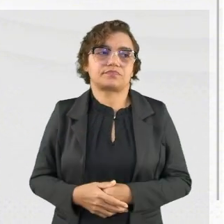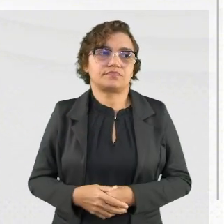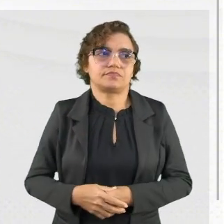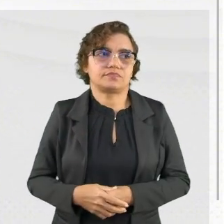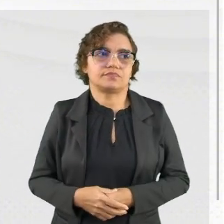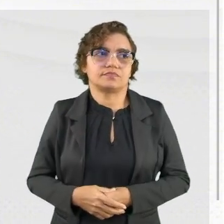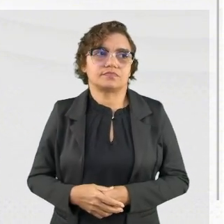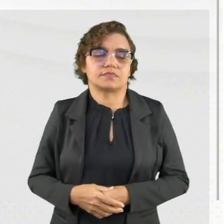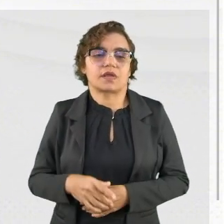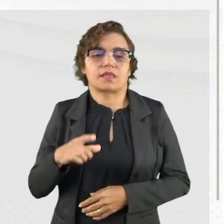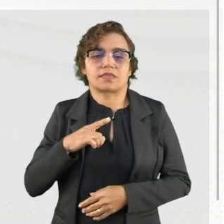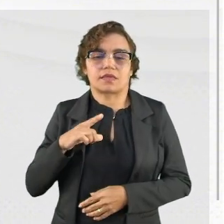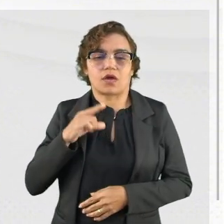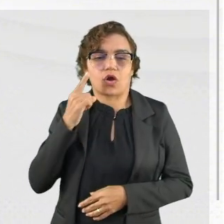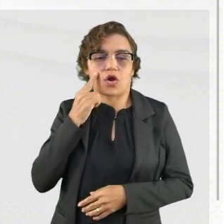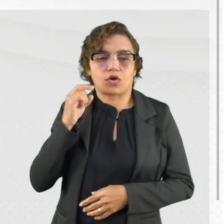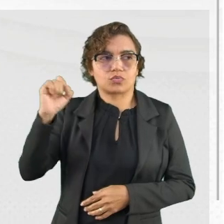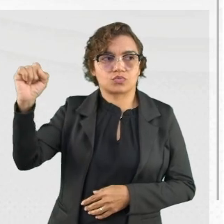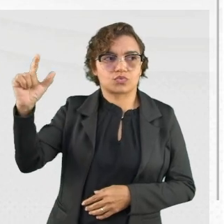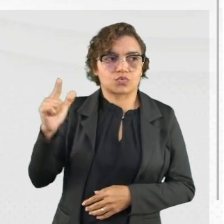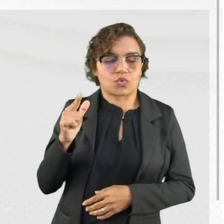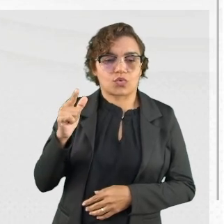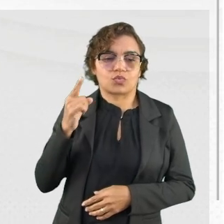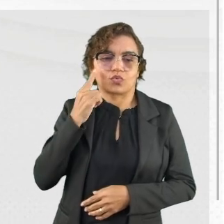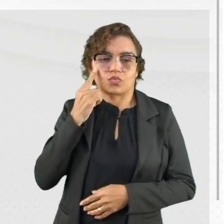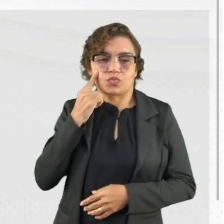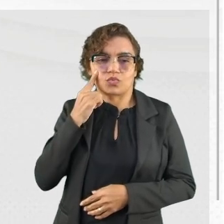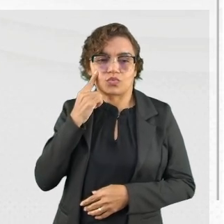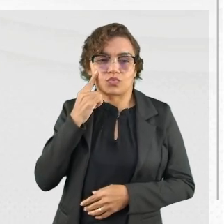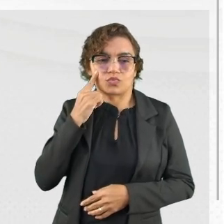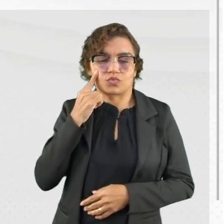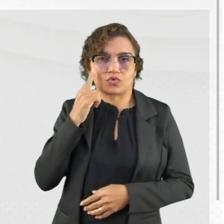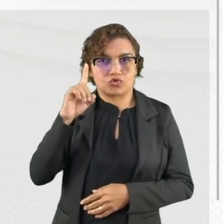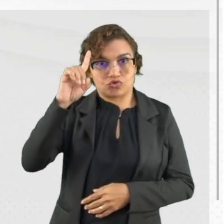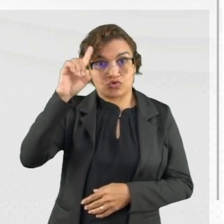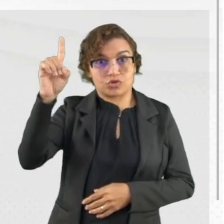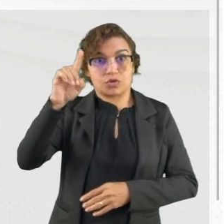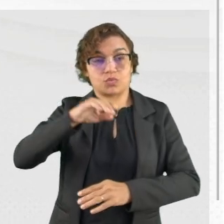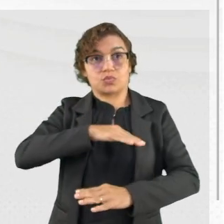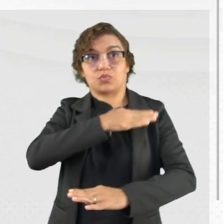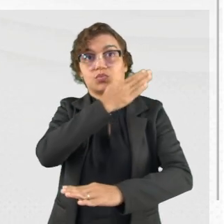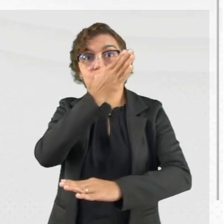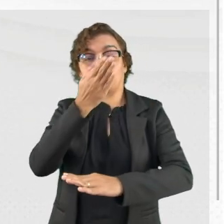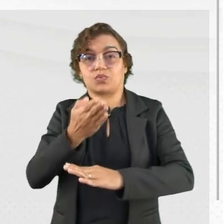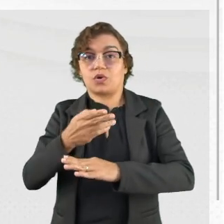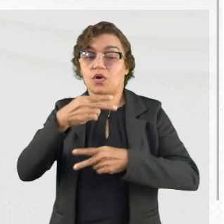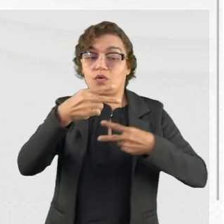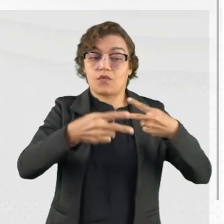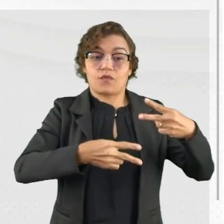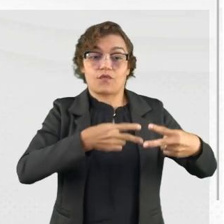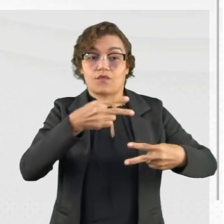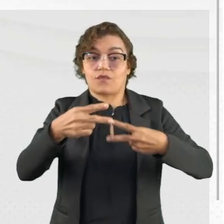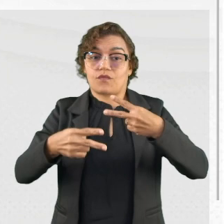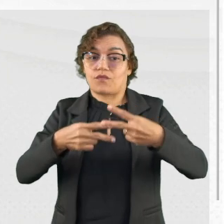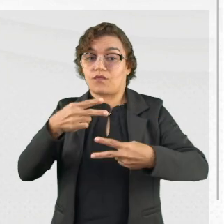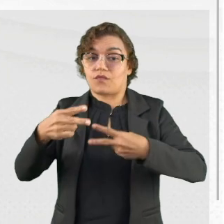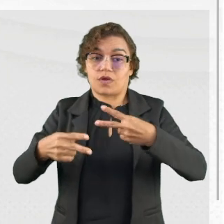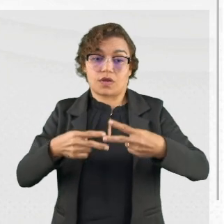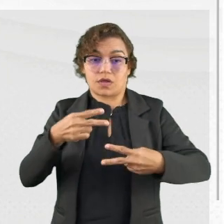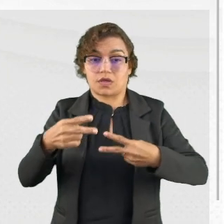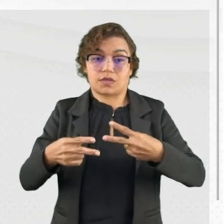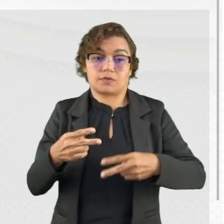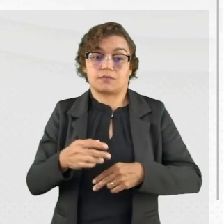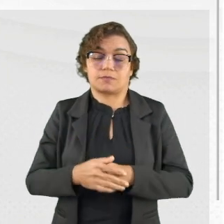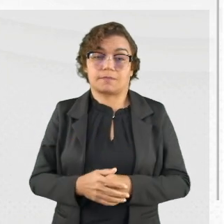aqui o nosso solzinho, ó. Durante o dia, o vento, ele vai soprar